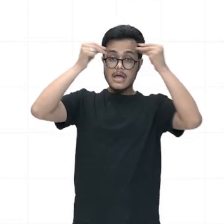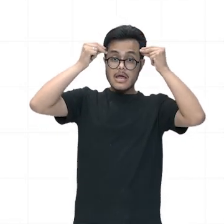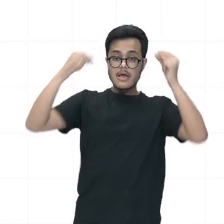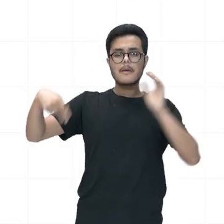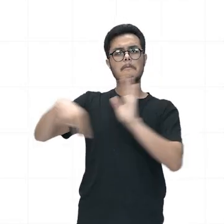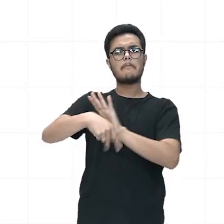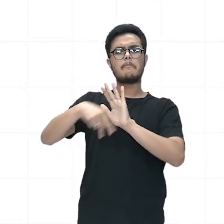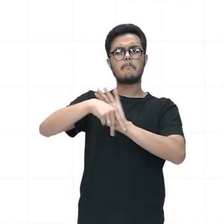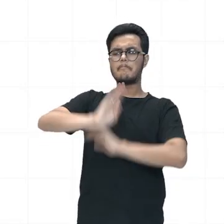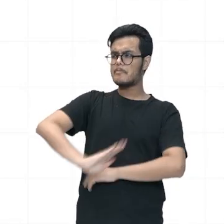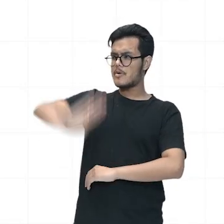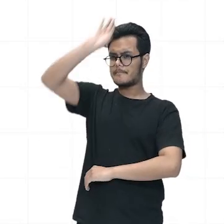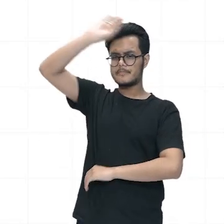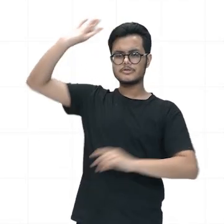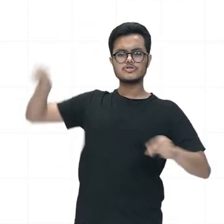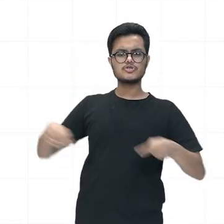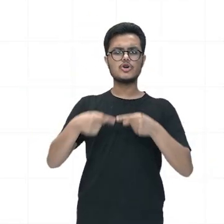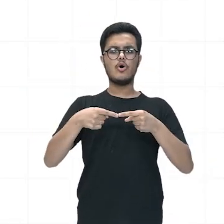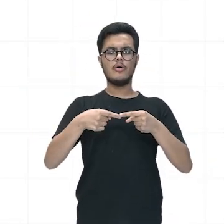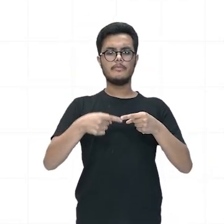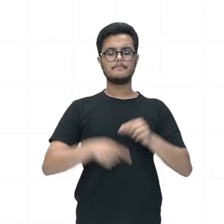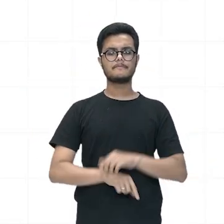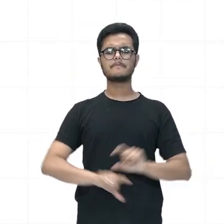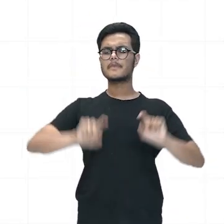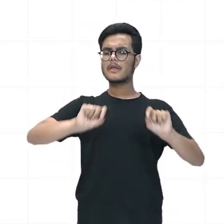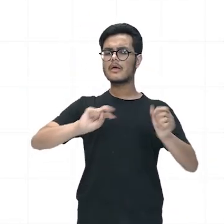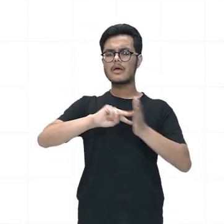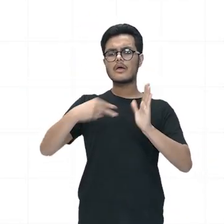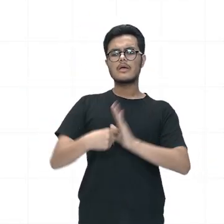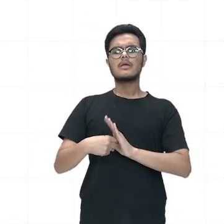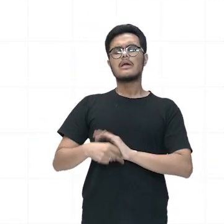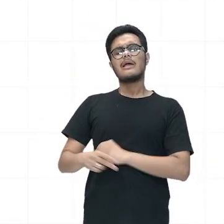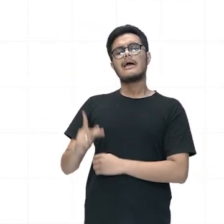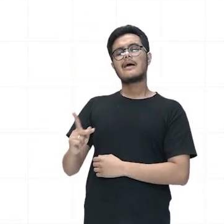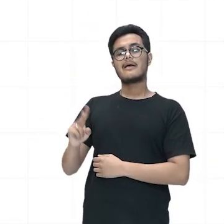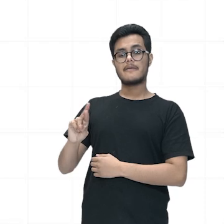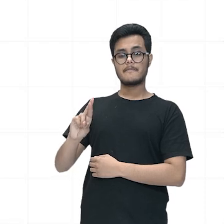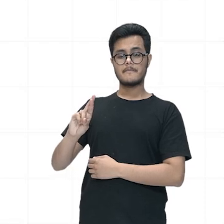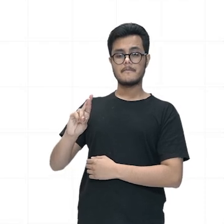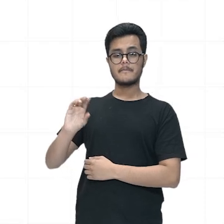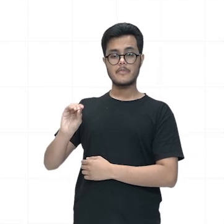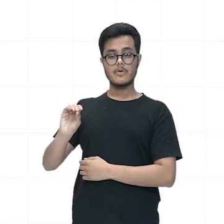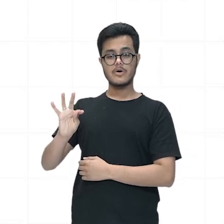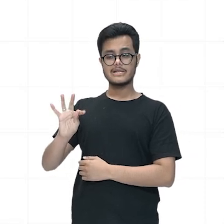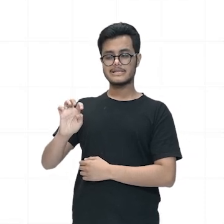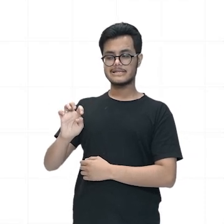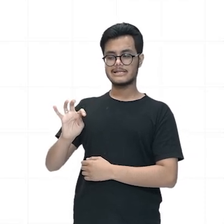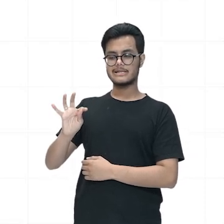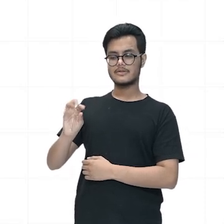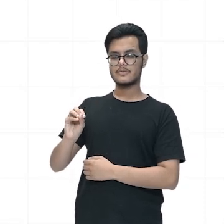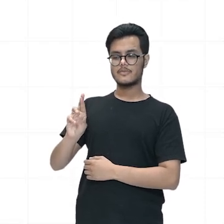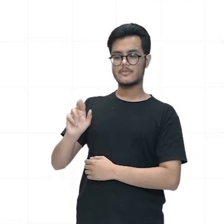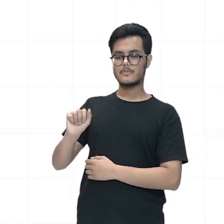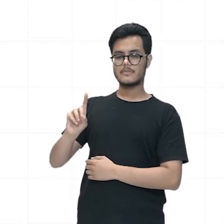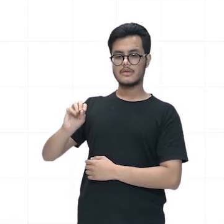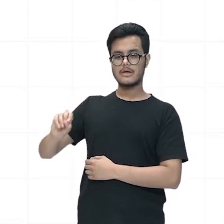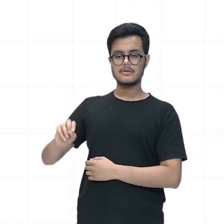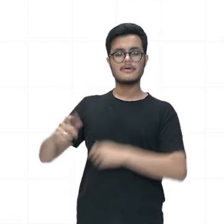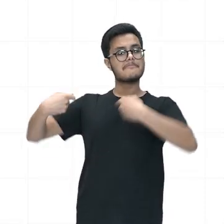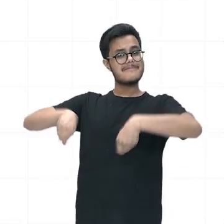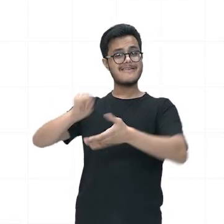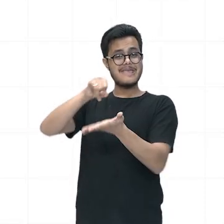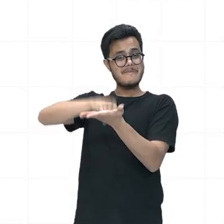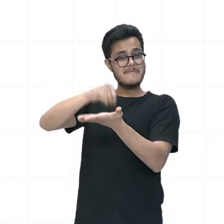de Roma. O que é isso, professora? Protetorado? Ele vai, então, agora obedecer a Roma, pagar impostos,